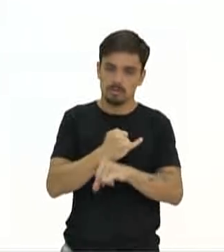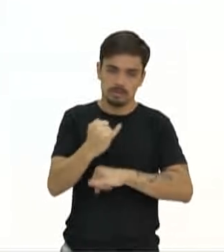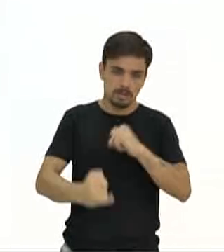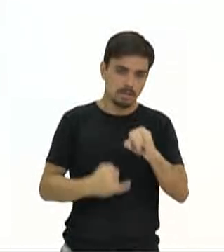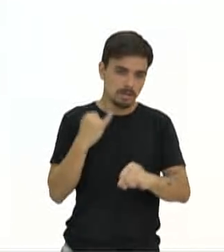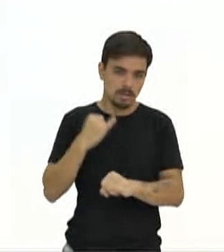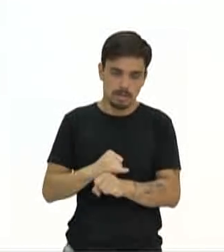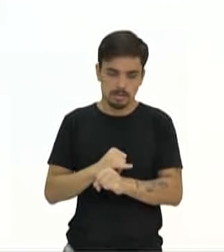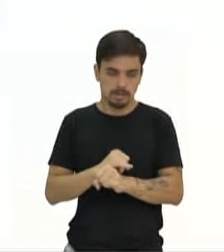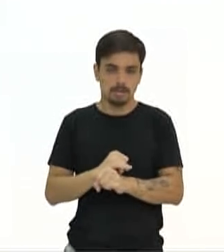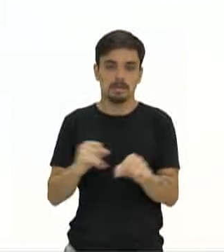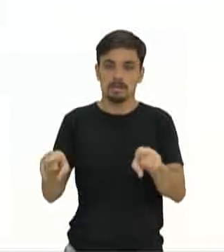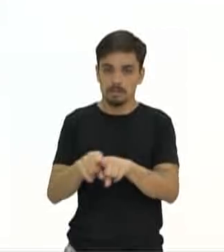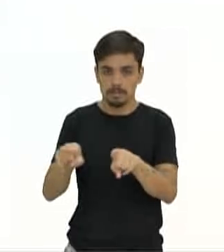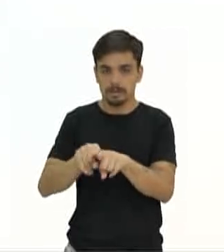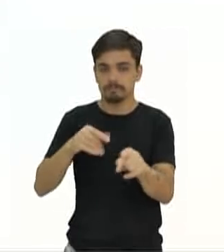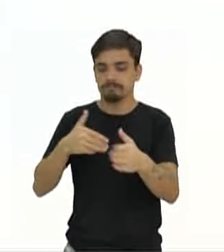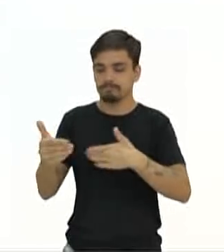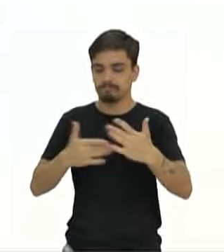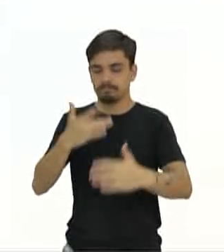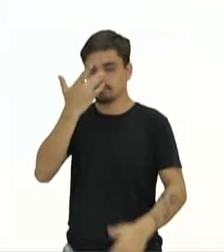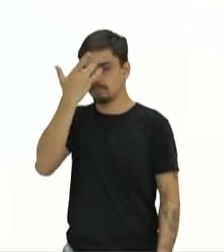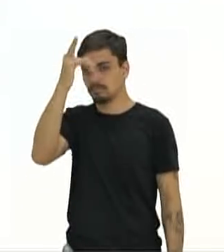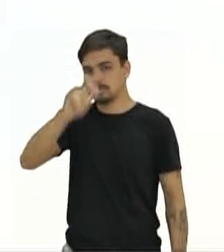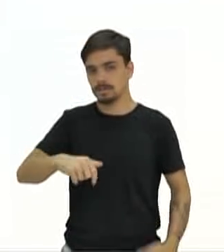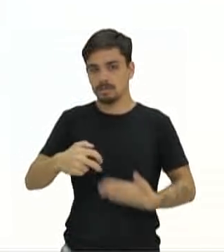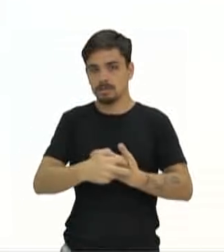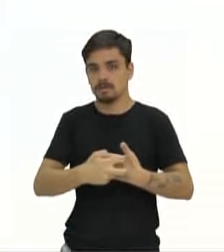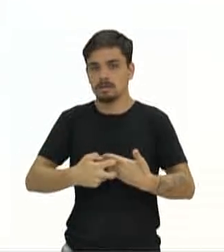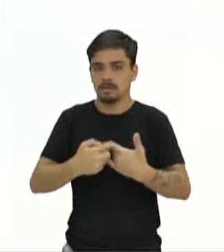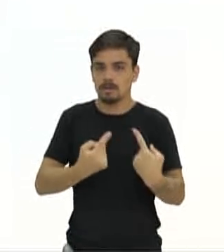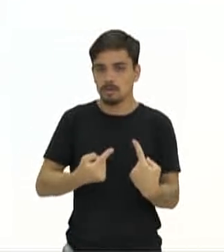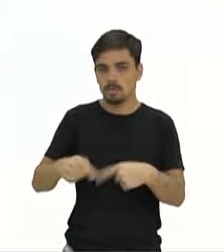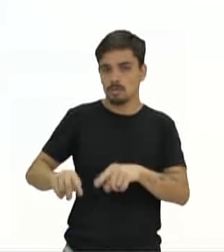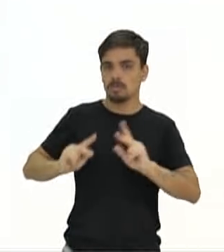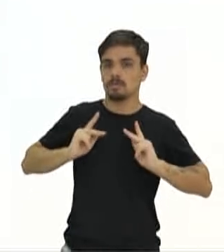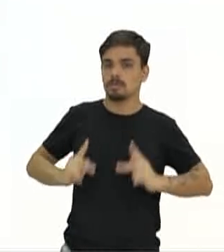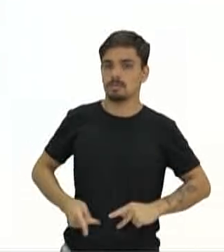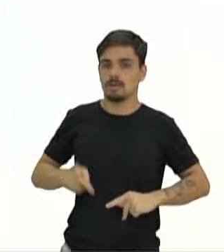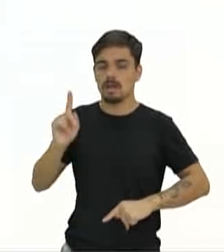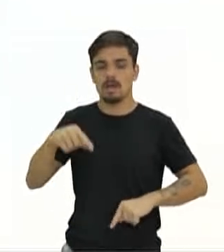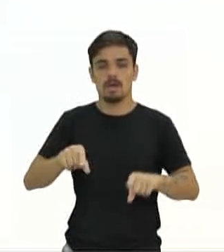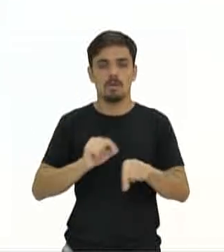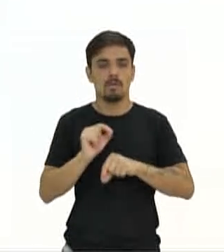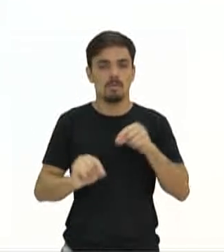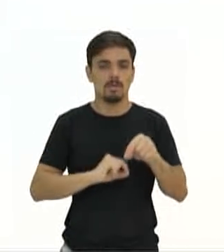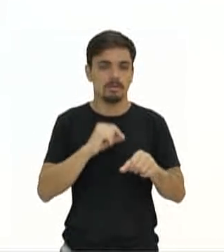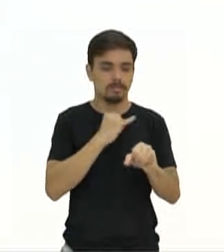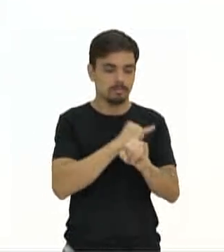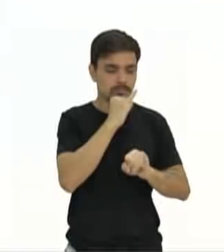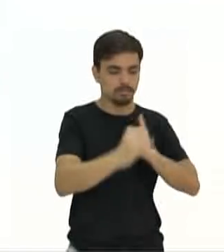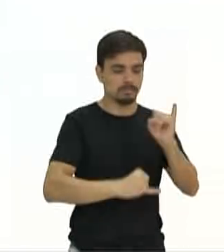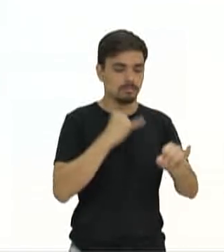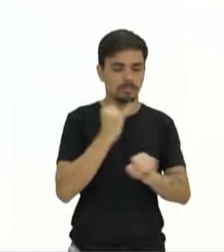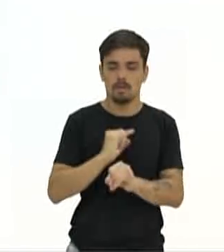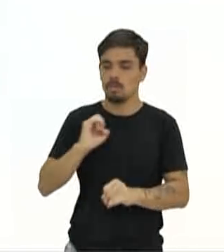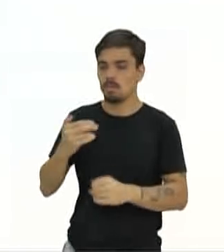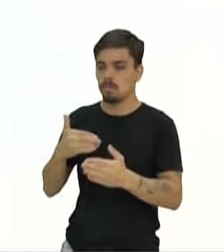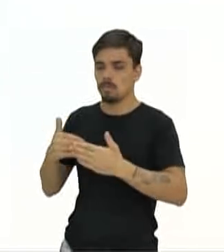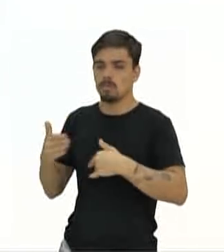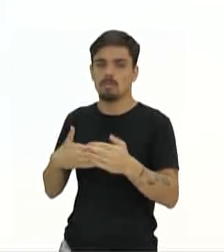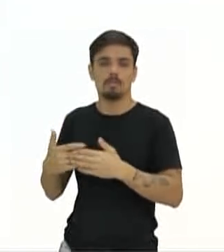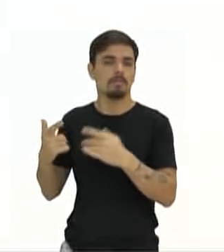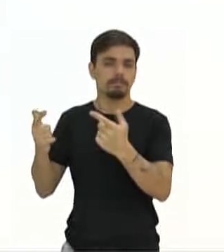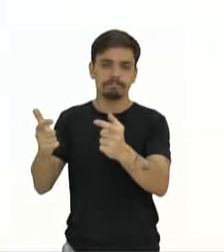internet. Qualquer pessoa que seja responsável por crimes contra a humanidade, sejam eles na internet ou em qualquer outra